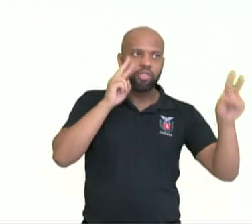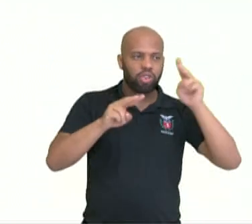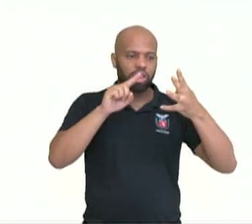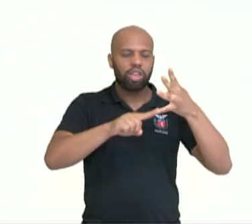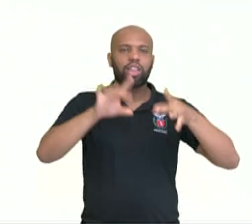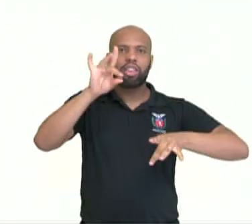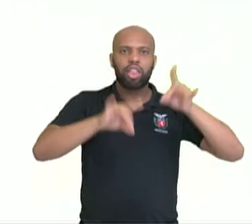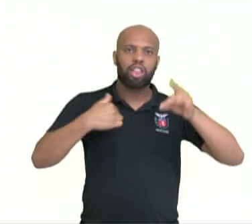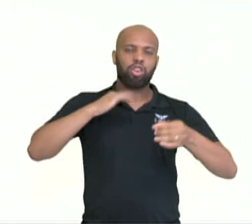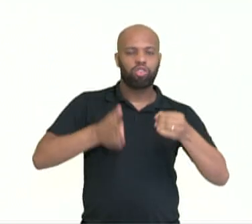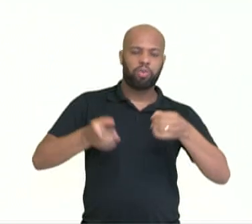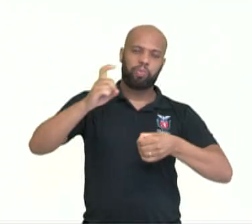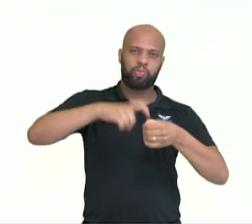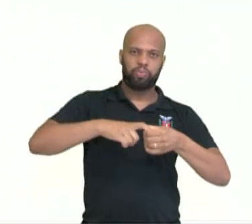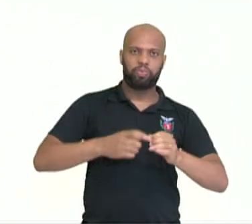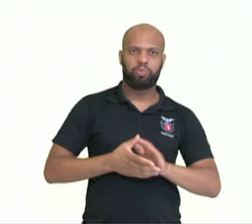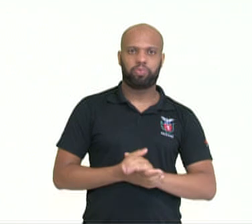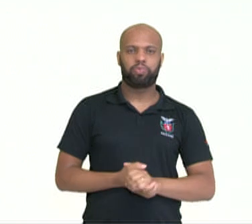a gente já volta.